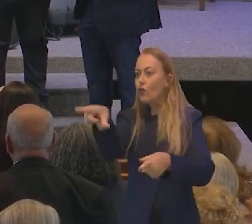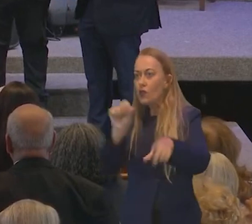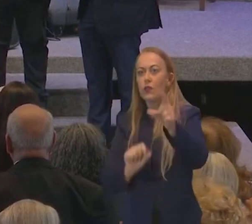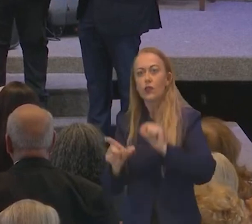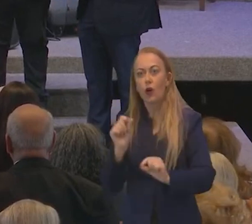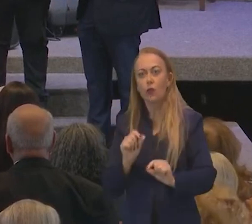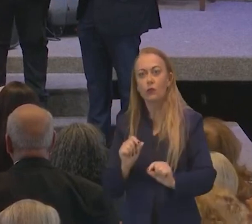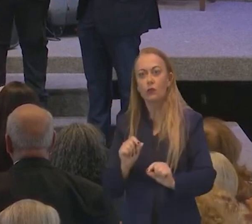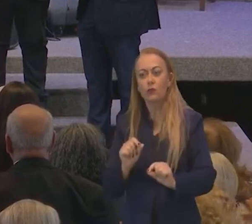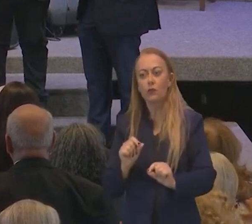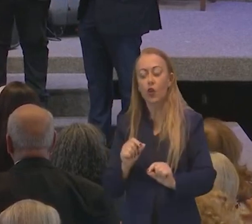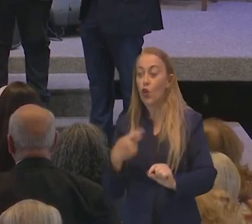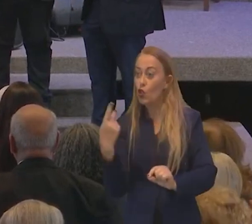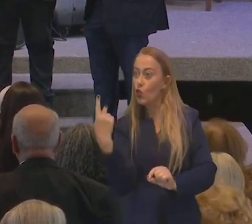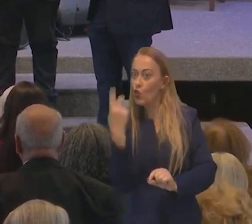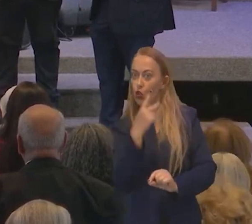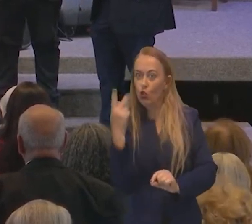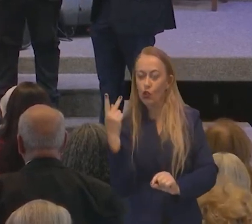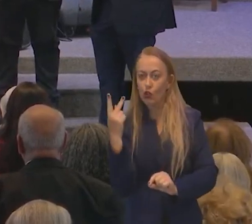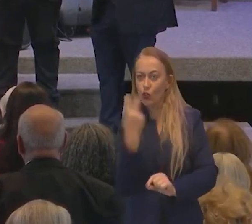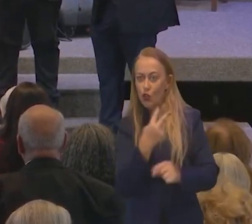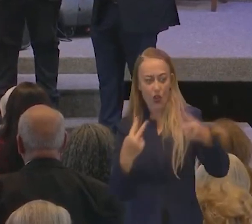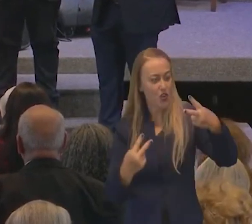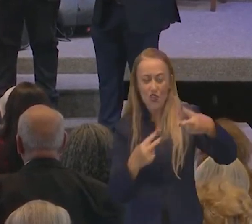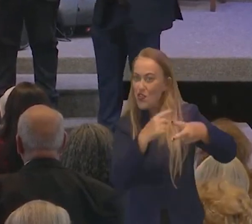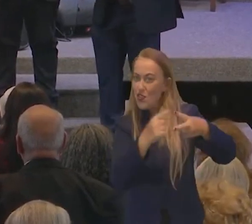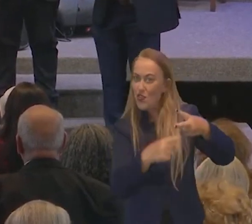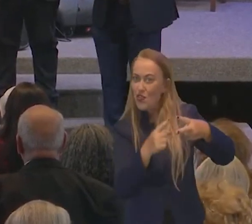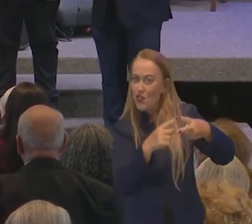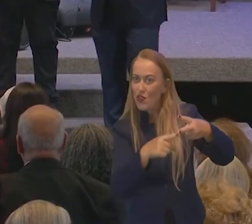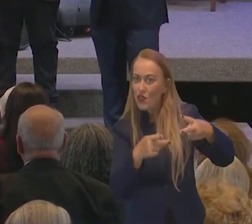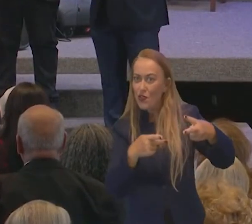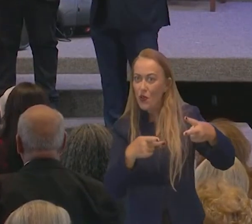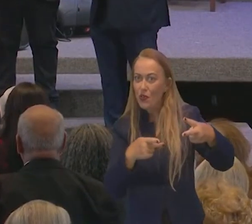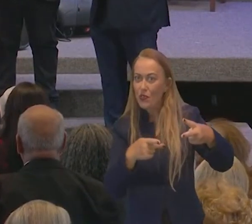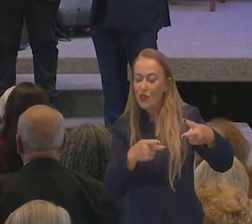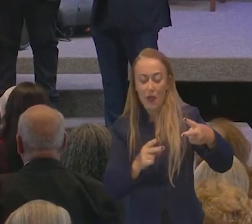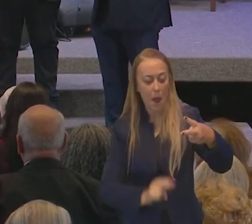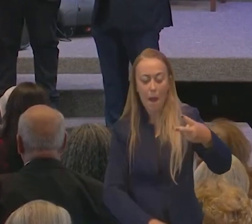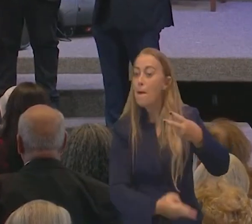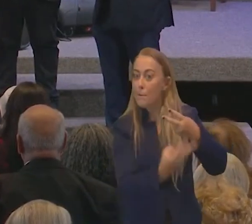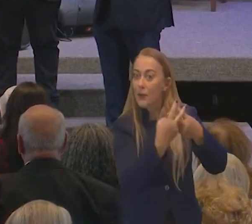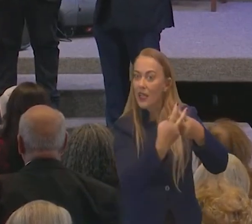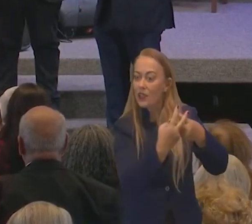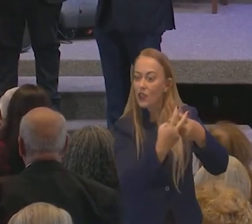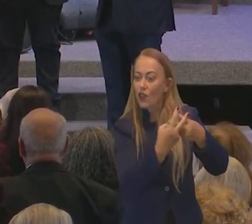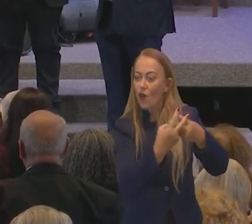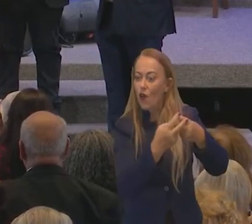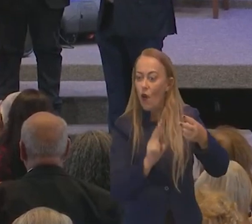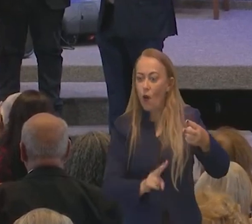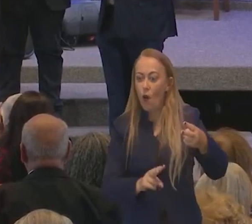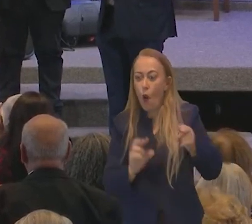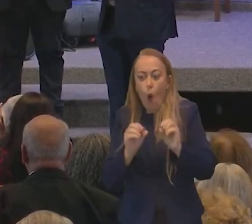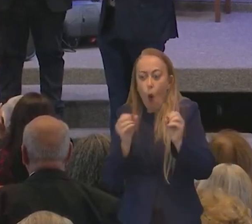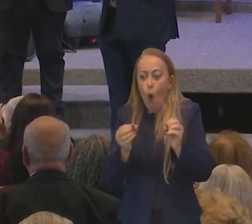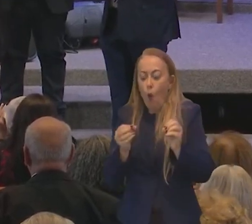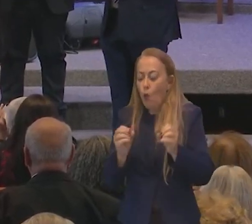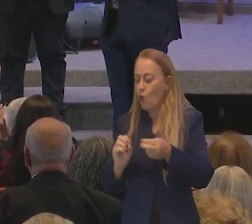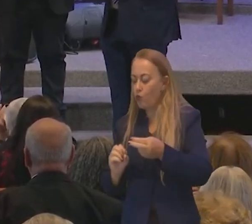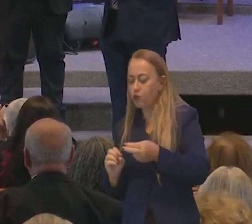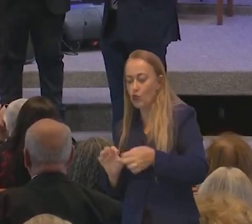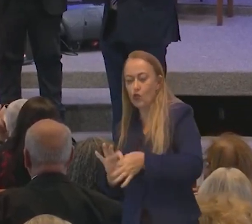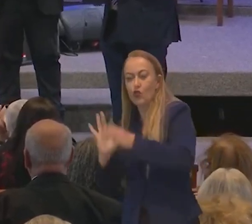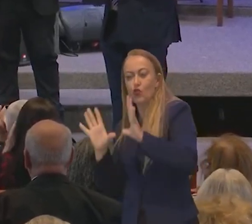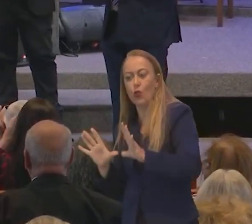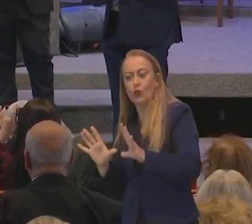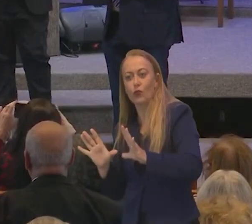trabalhar com preso, você não pode trabalhar com solto. Porque se você trabalhar com solto, você